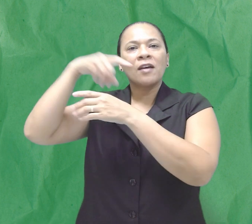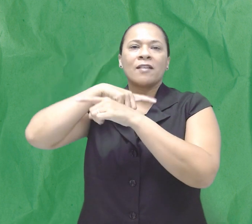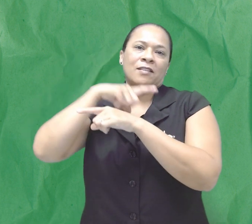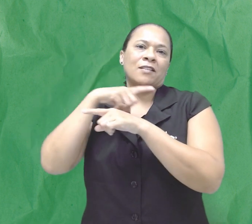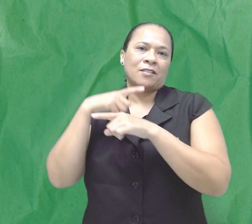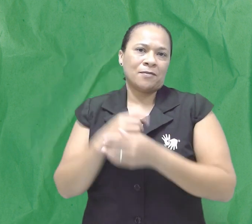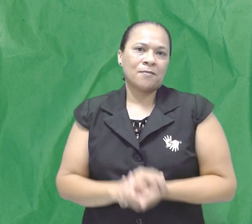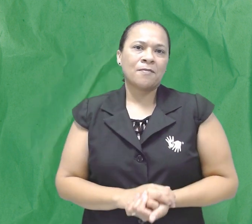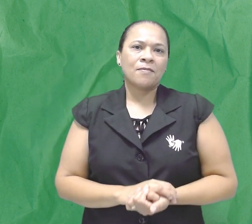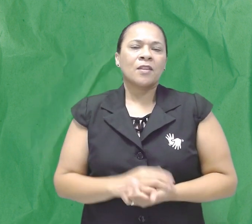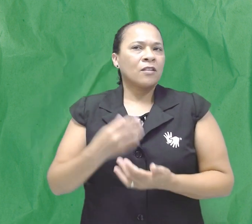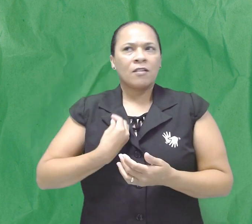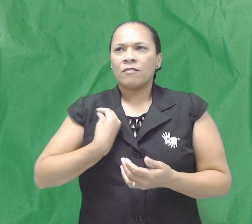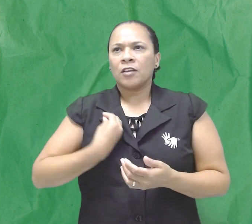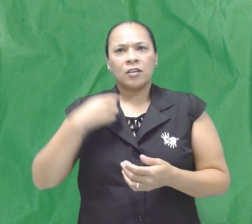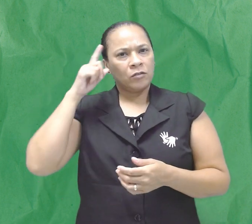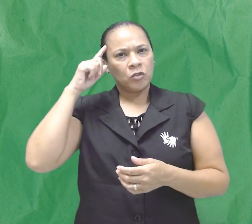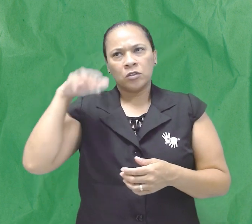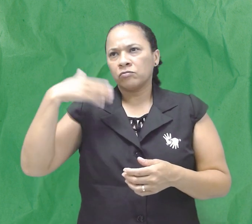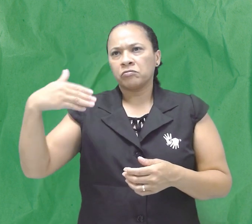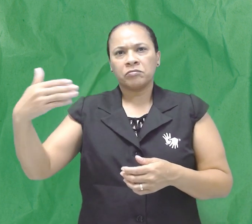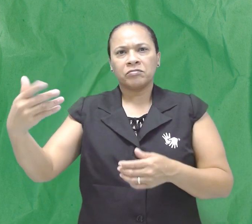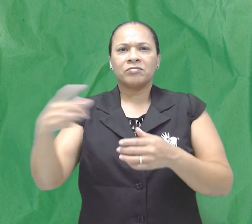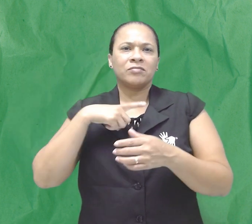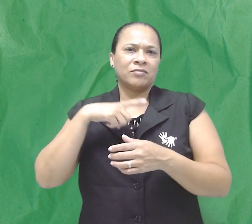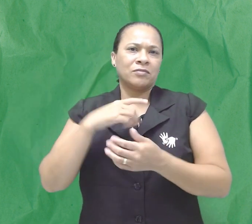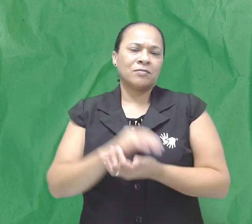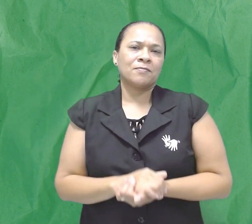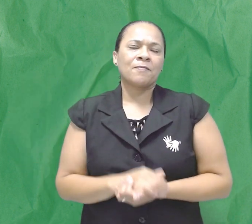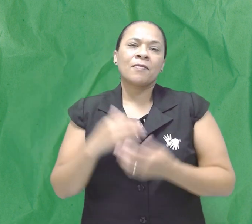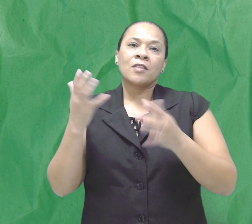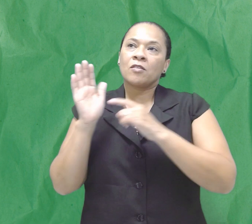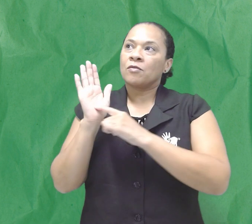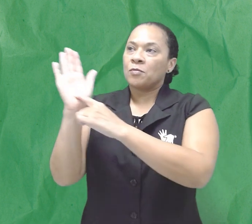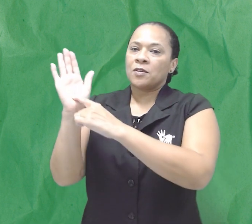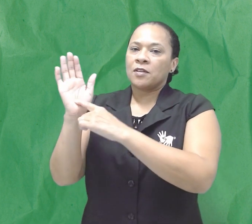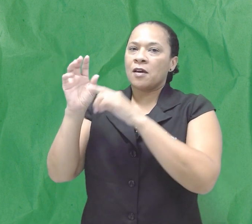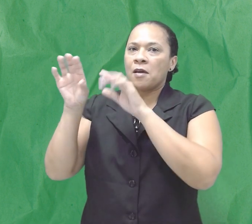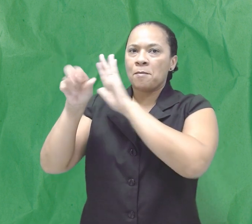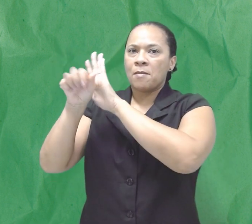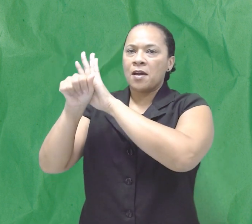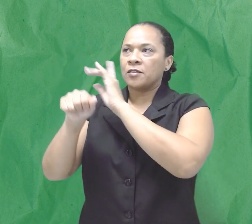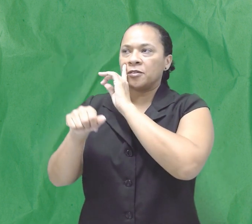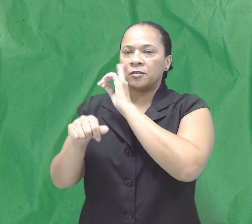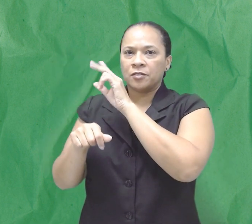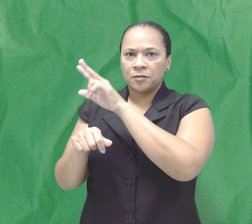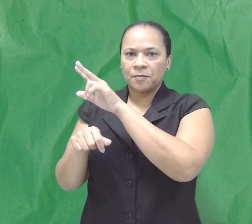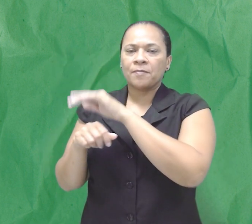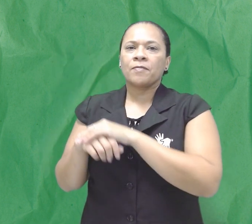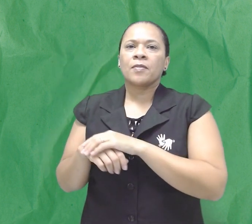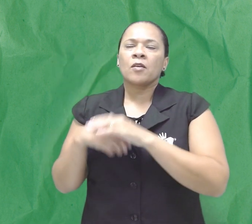em várias situações, Trago aqui um esquema, uma figura, que ilustra também um pouco